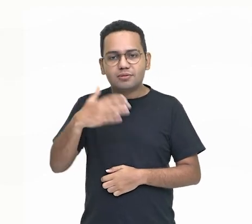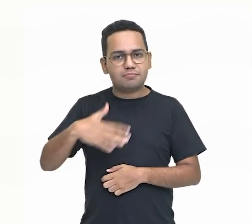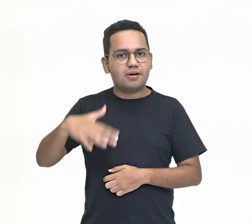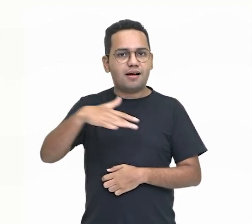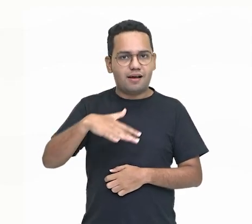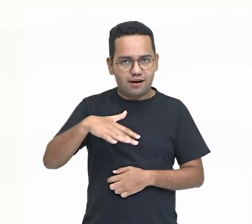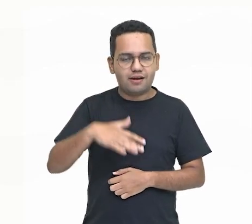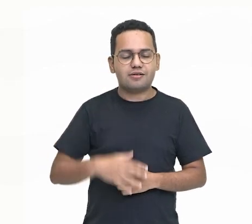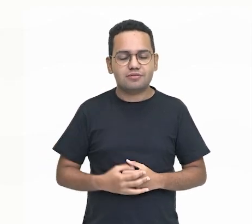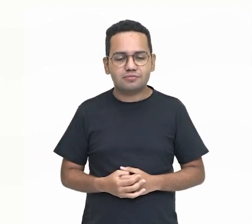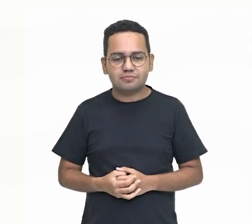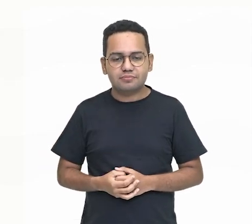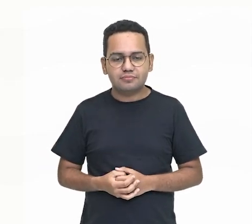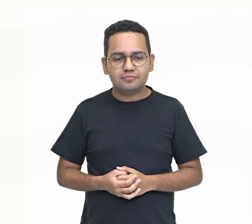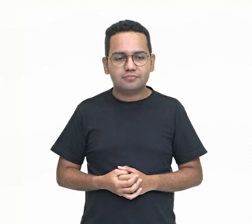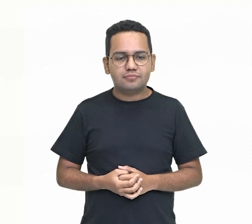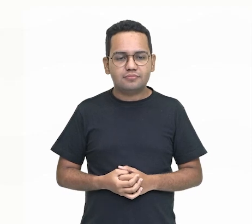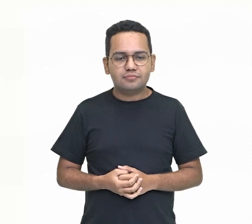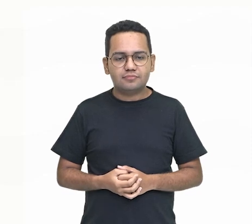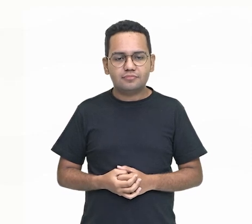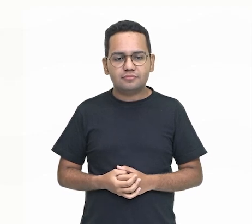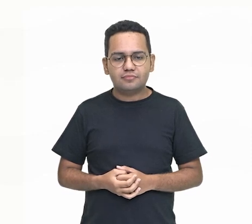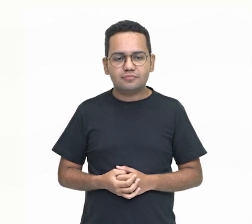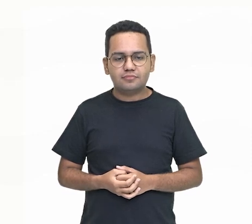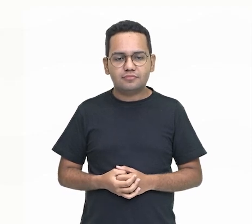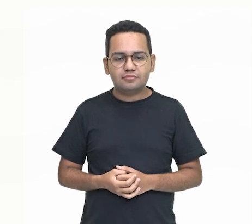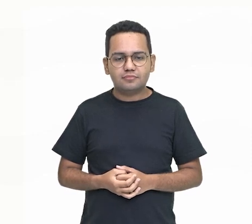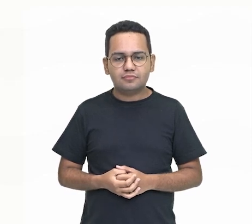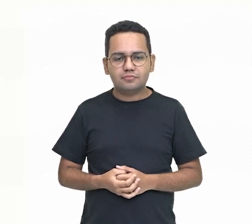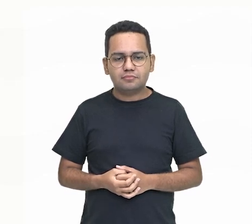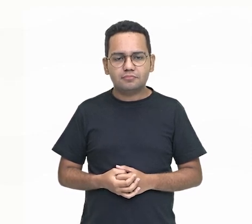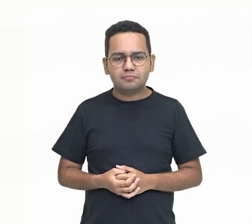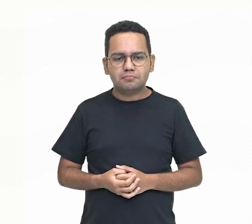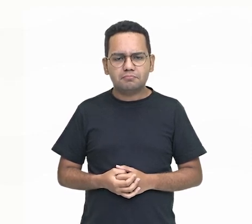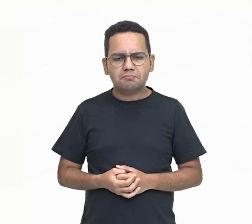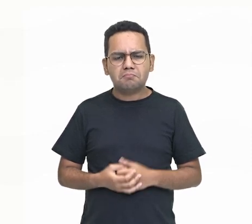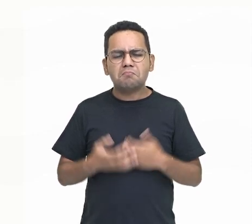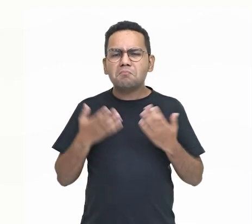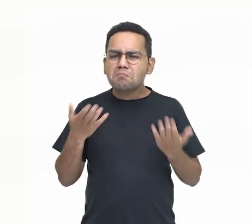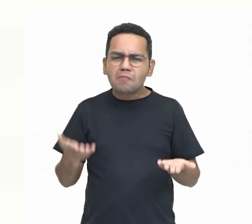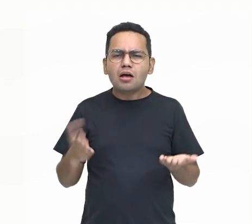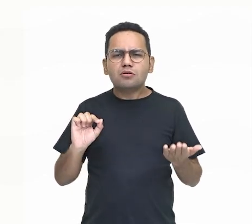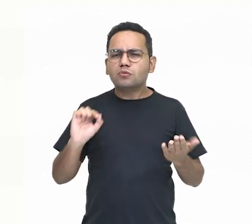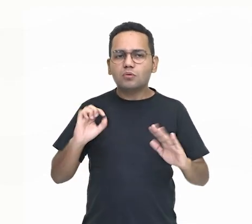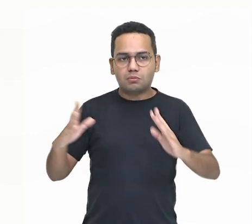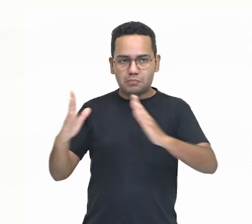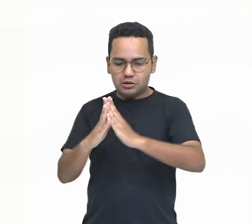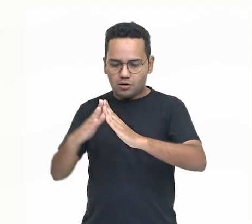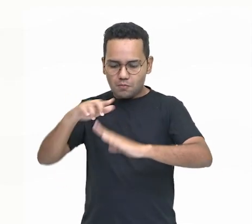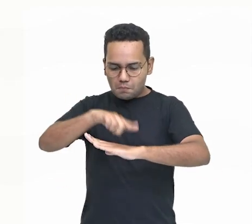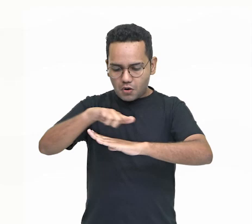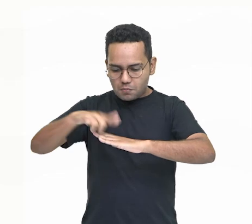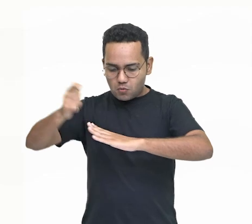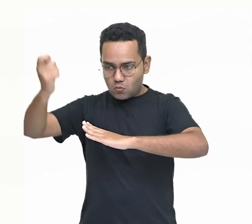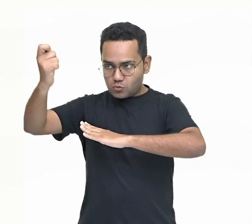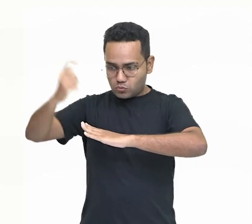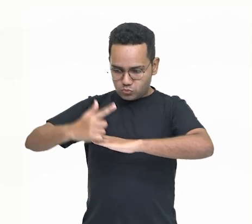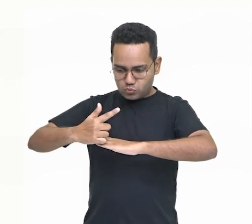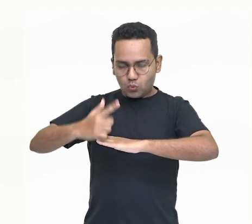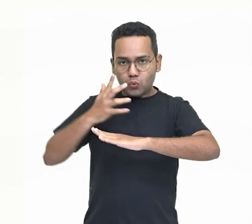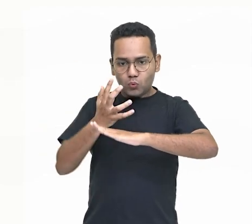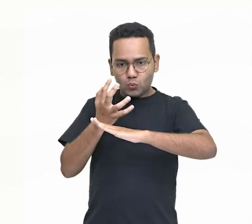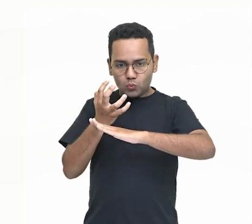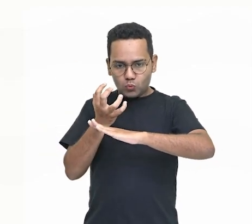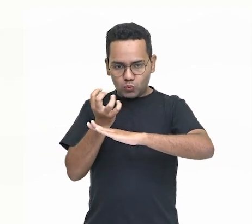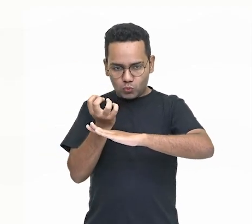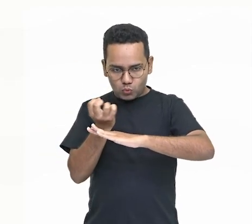ambiente, que funciona utilizando principalmente a luz solar como fonte de